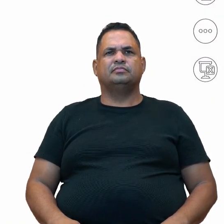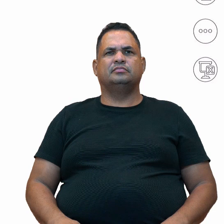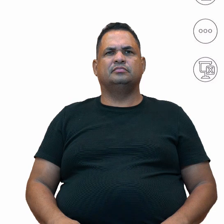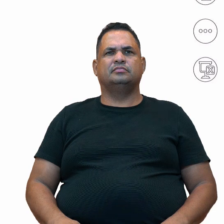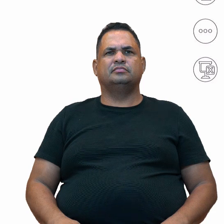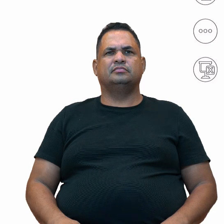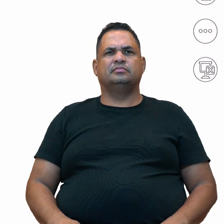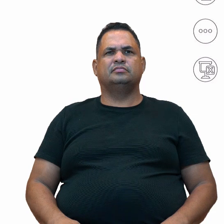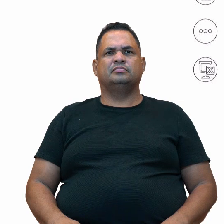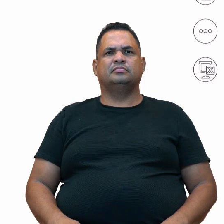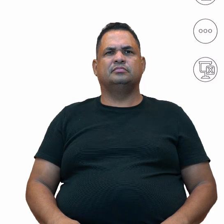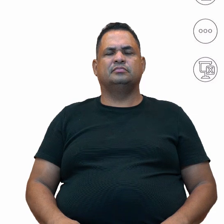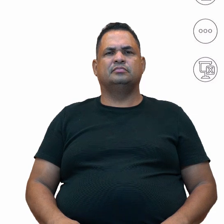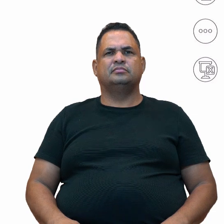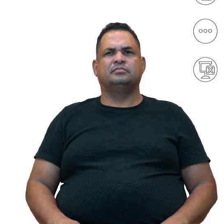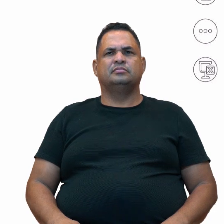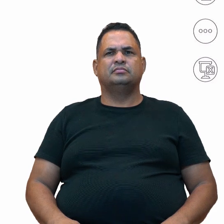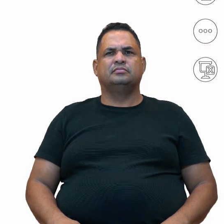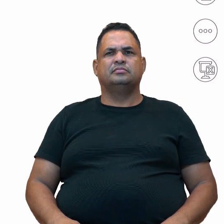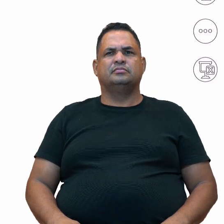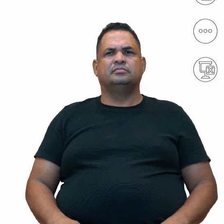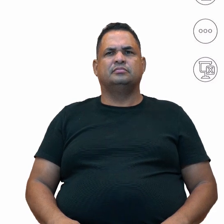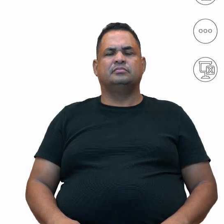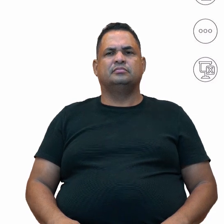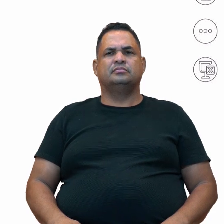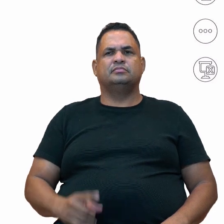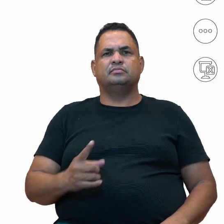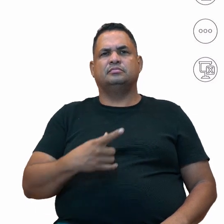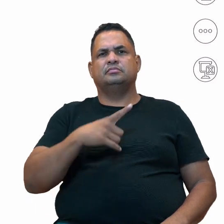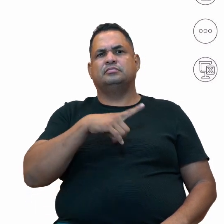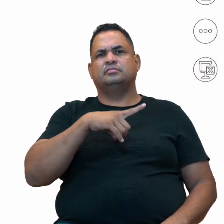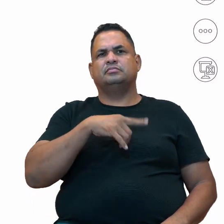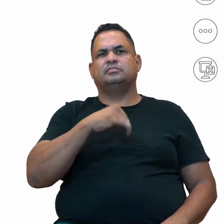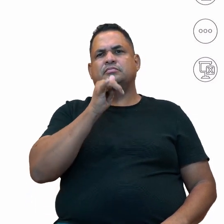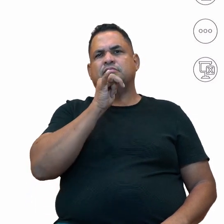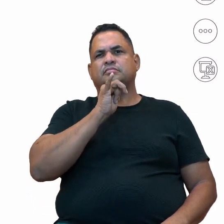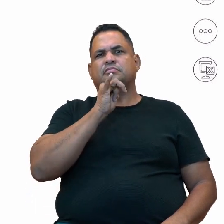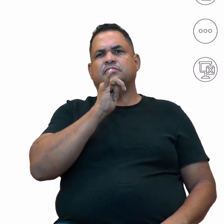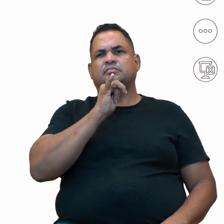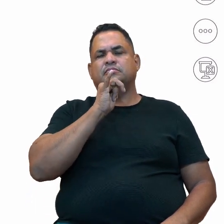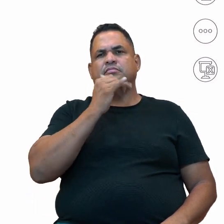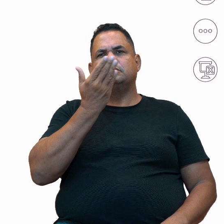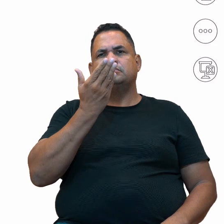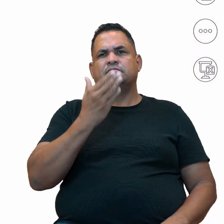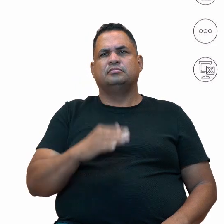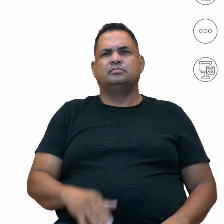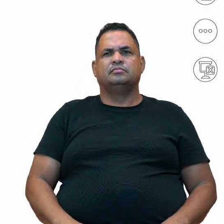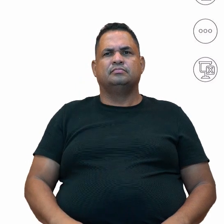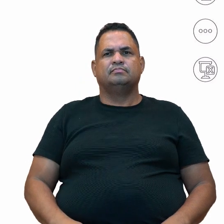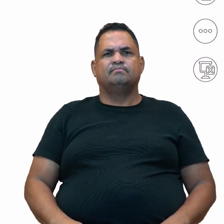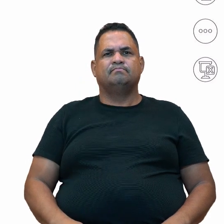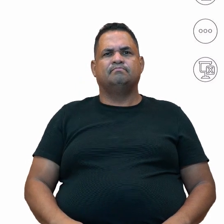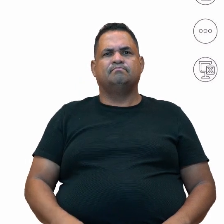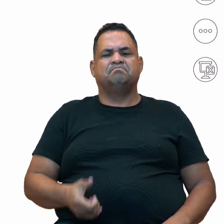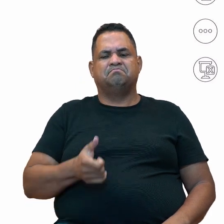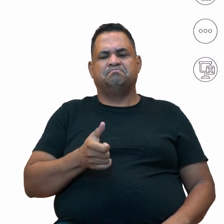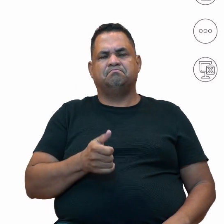Reprodução assexuada, que ali você tem um exemplo. Esse mouse tá